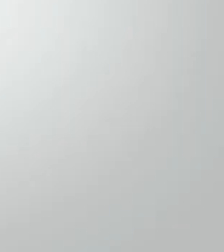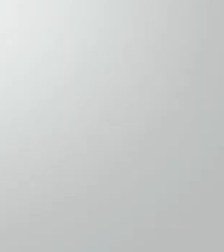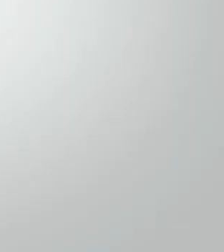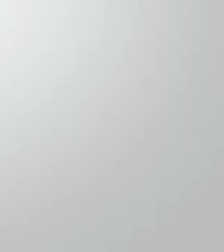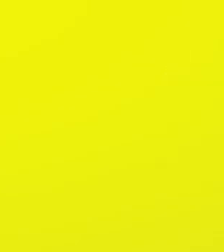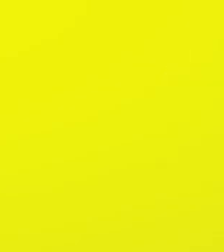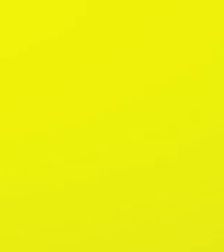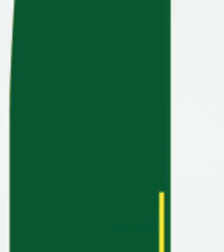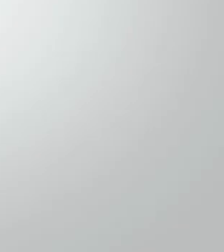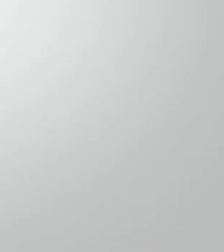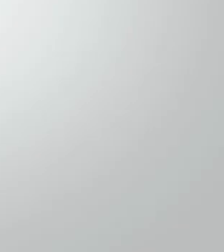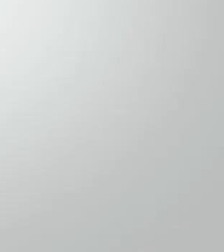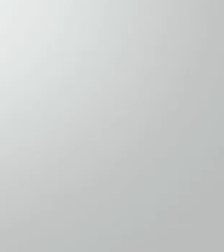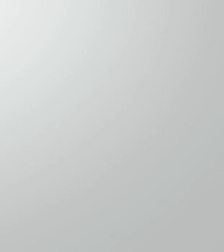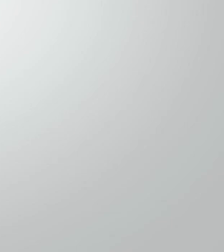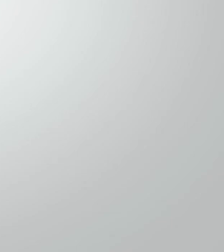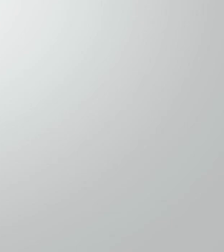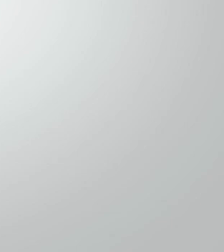aí